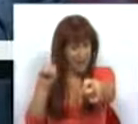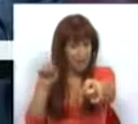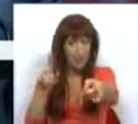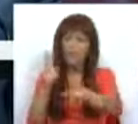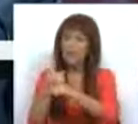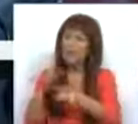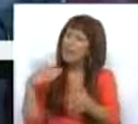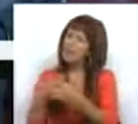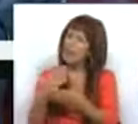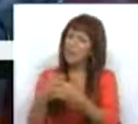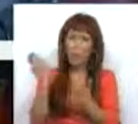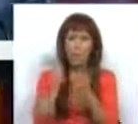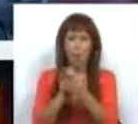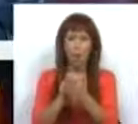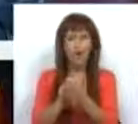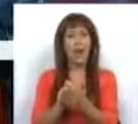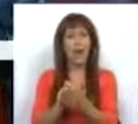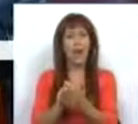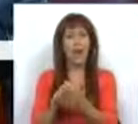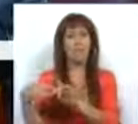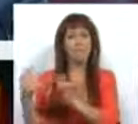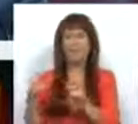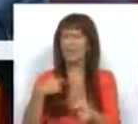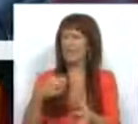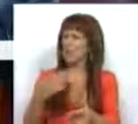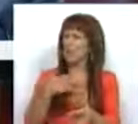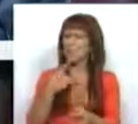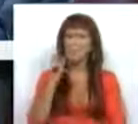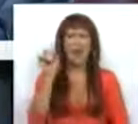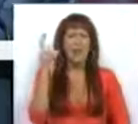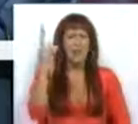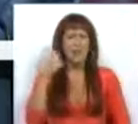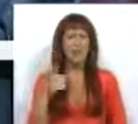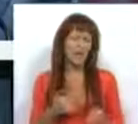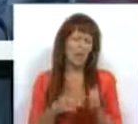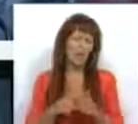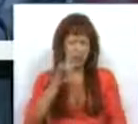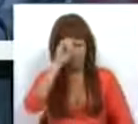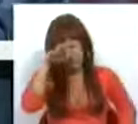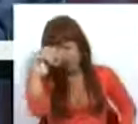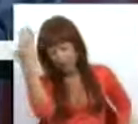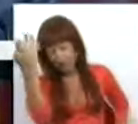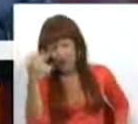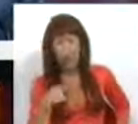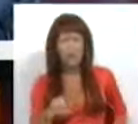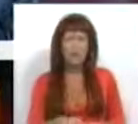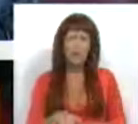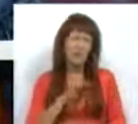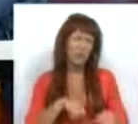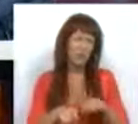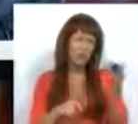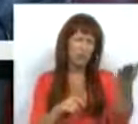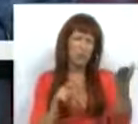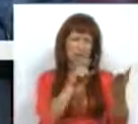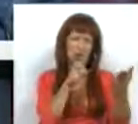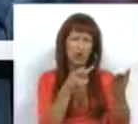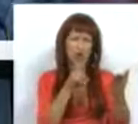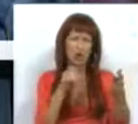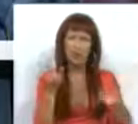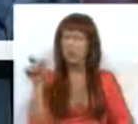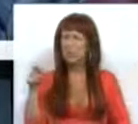que motivou este agendamento e que me suscita sobretudo uma palavra, com toda a consideração e respeito, tenho preciso, Sr. Deputado Carlos Zorrinho,